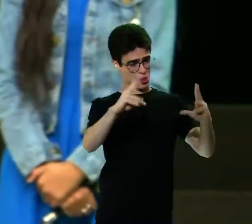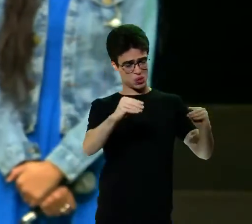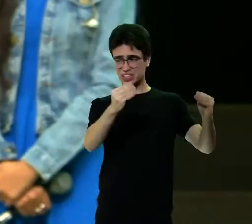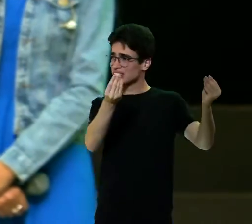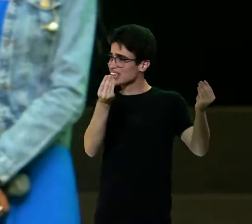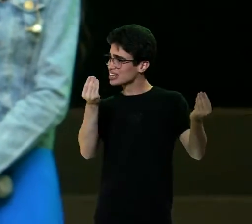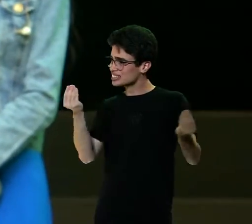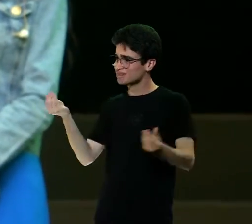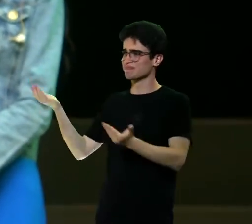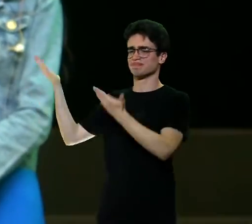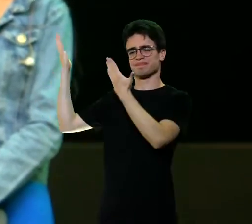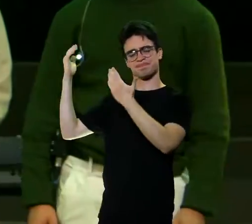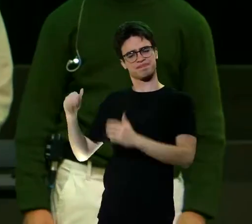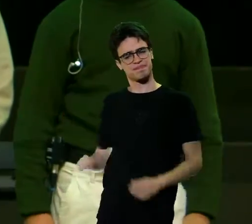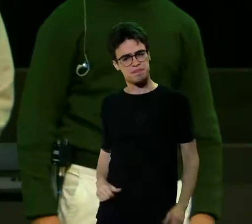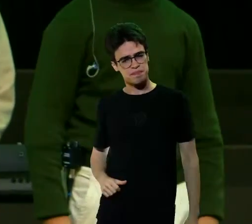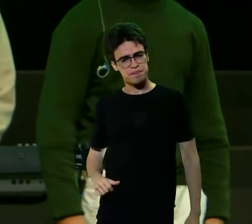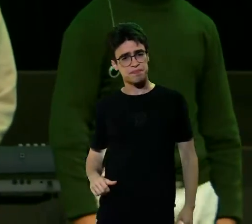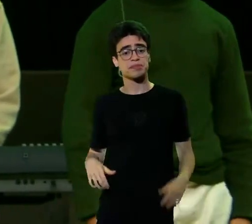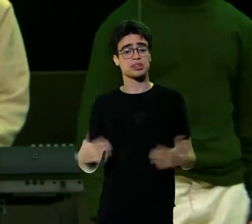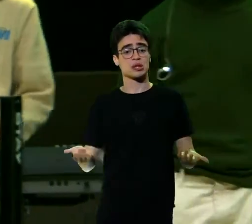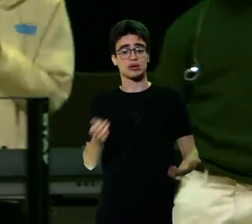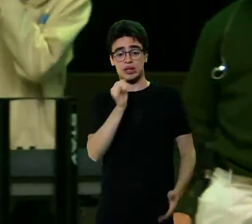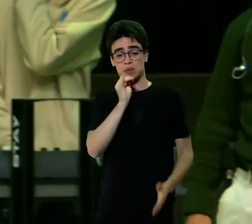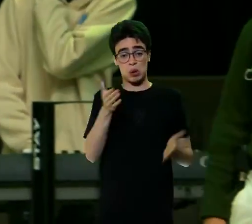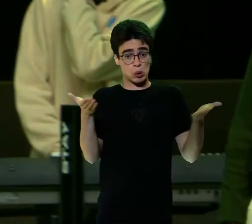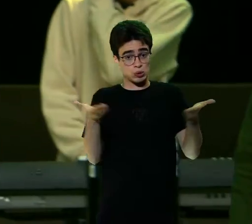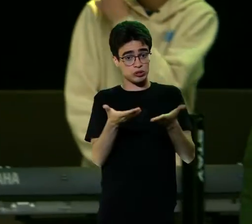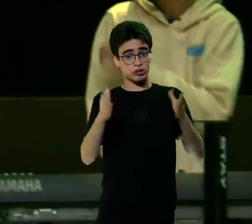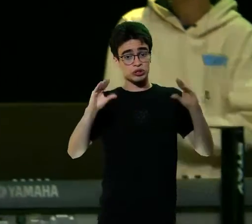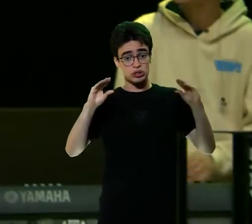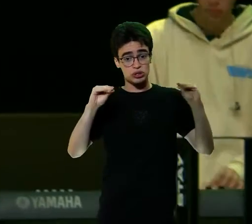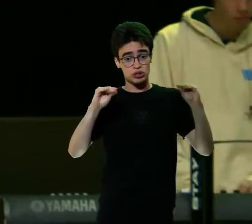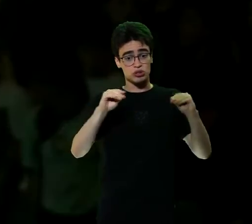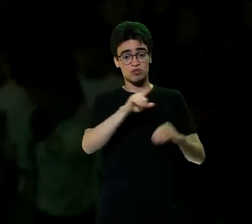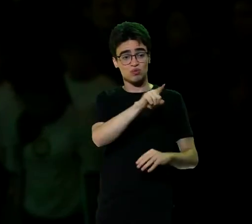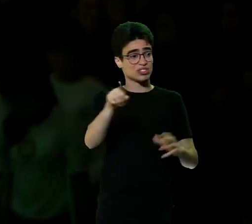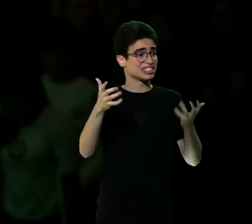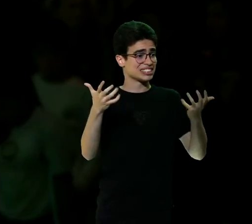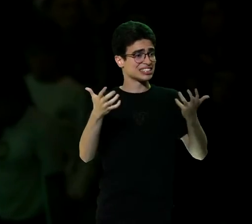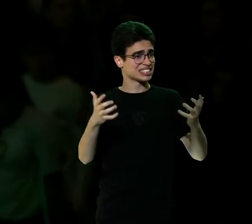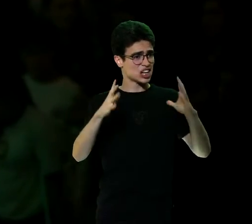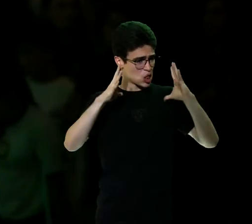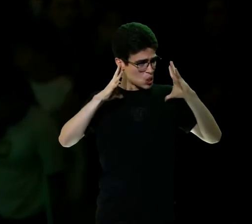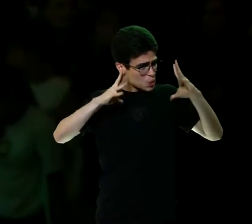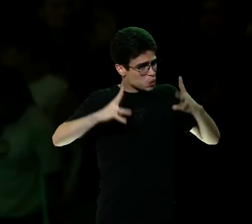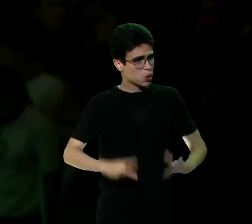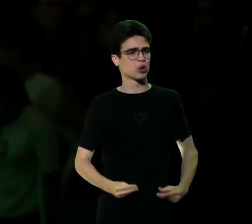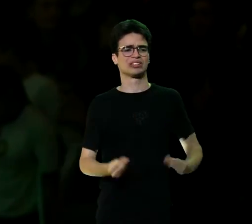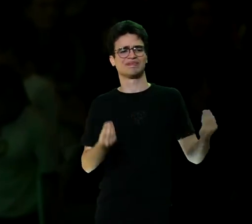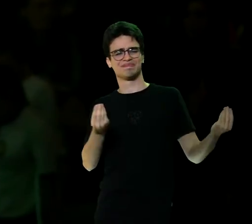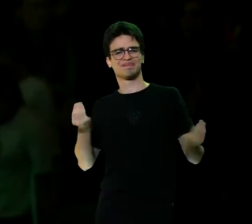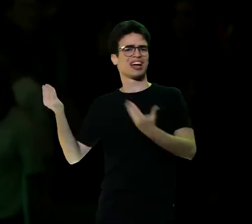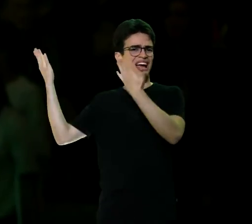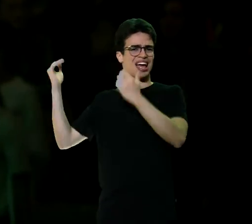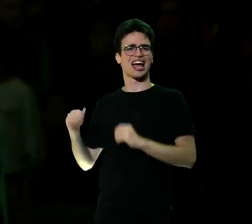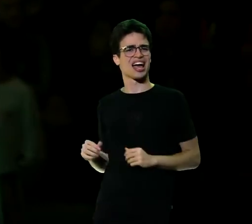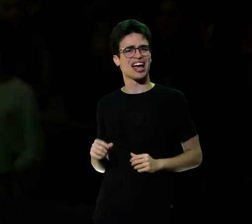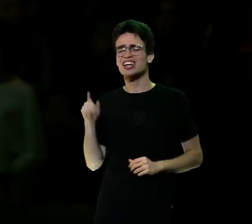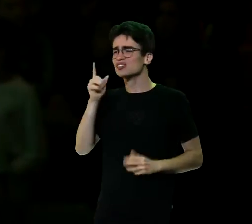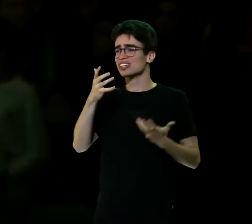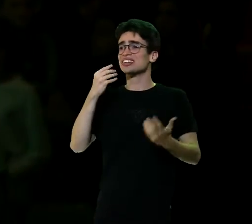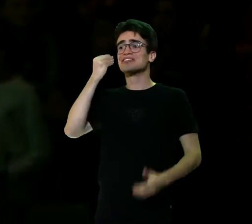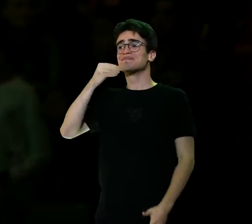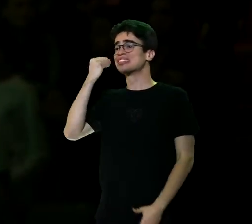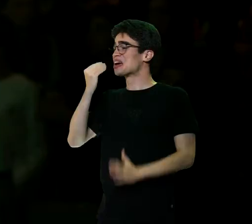nessa noite você quer se entregar completamente e viver tudo isso que eu falei, e muito mais, porque eu não falei nem metade do que Jesus